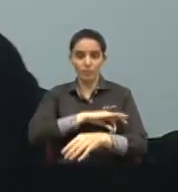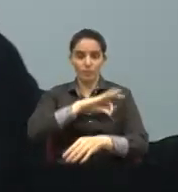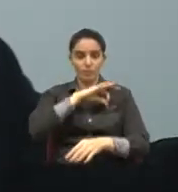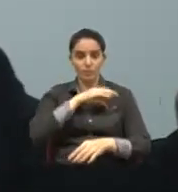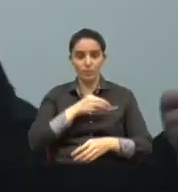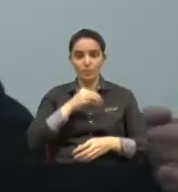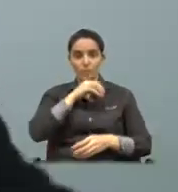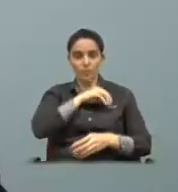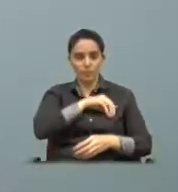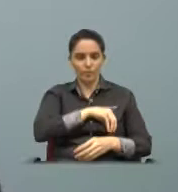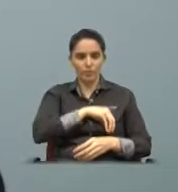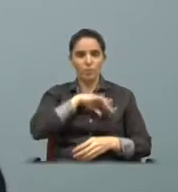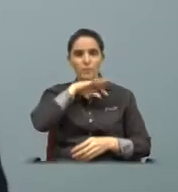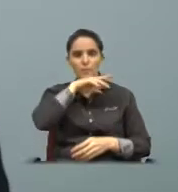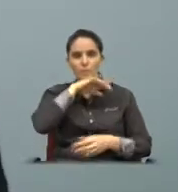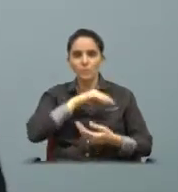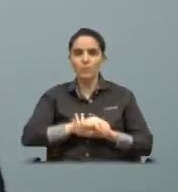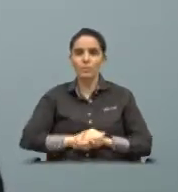morar,